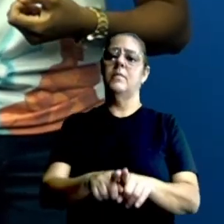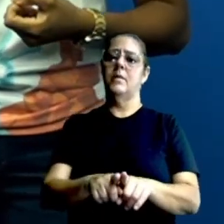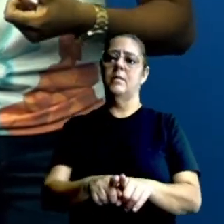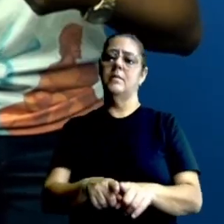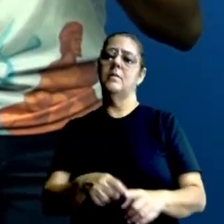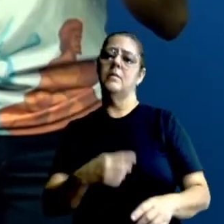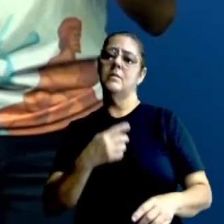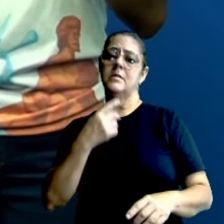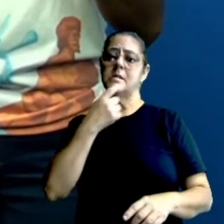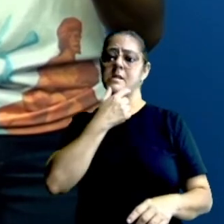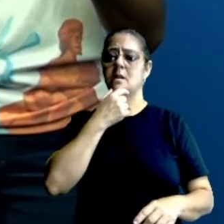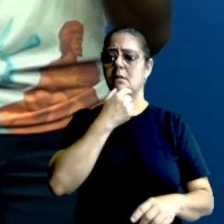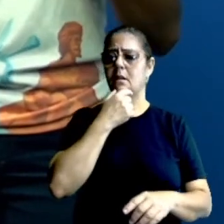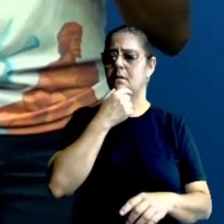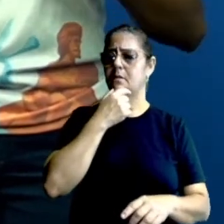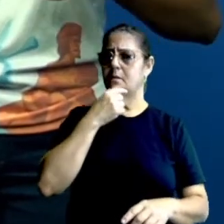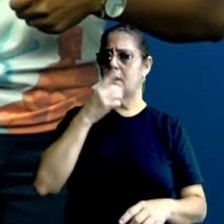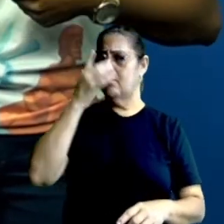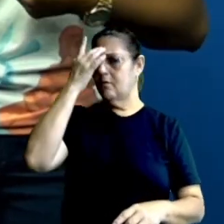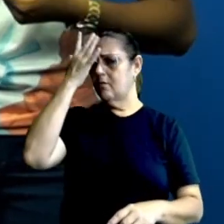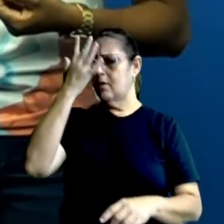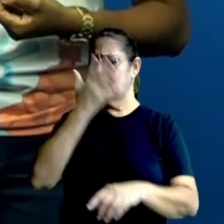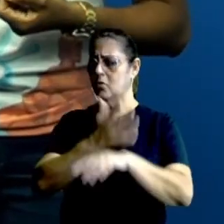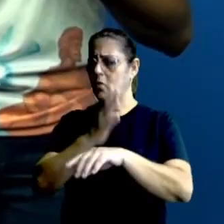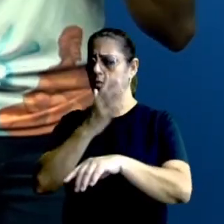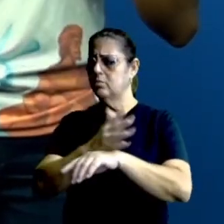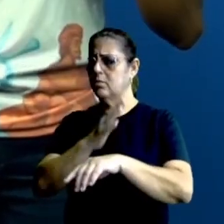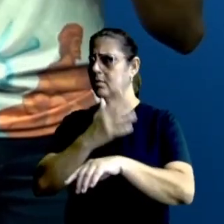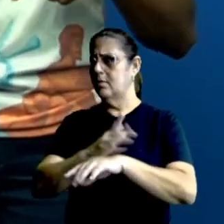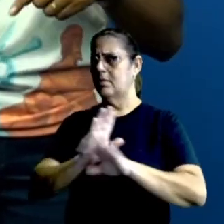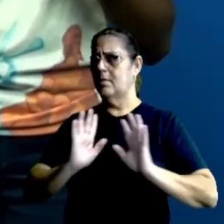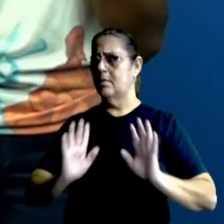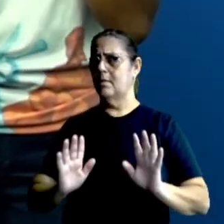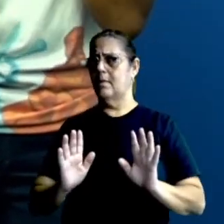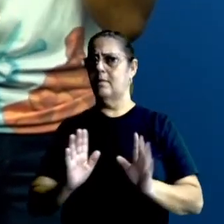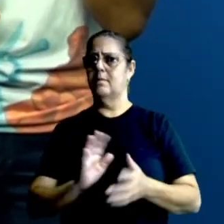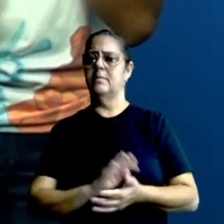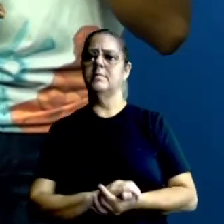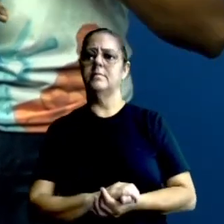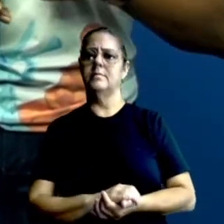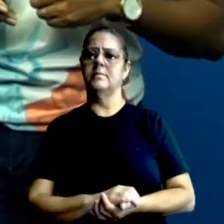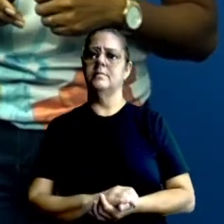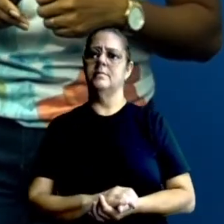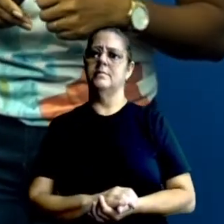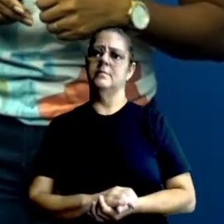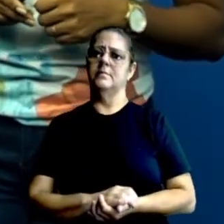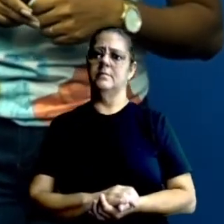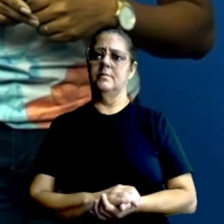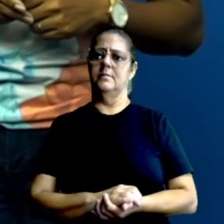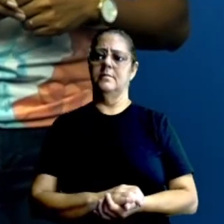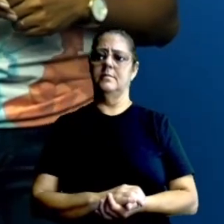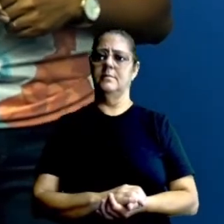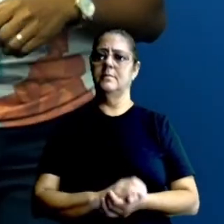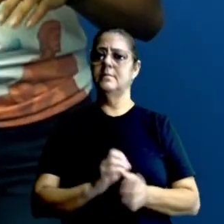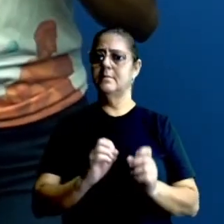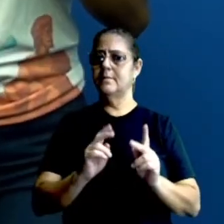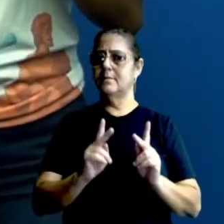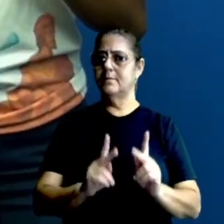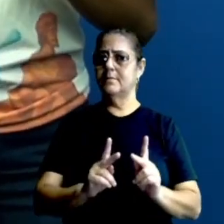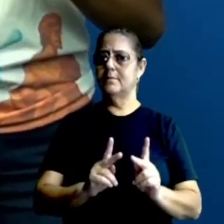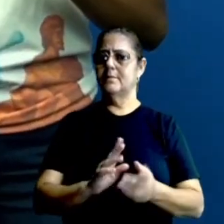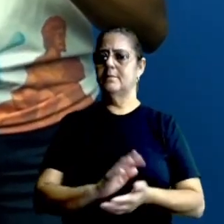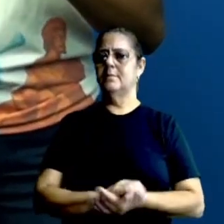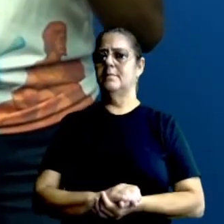confiança porque aprender inglês é assim a ganhar confiança e você só vem a confiança quando você fala certo